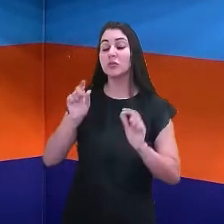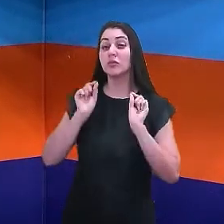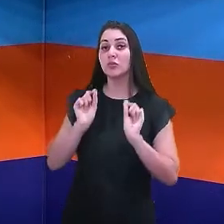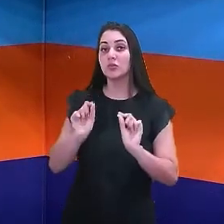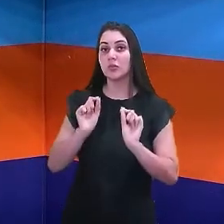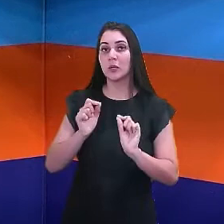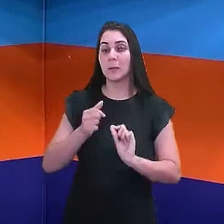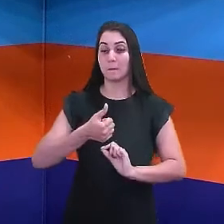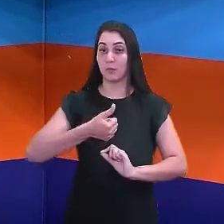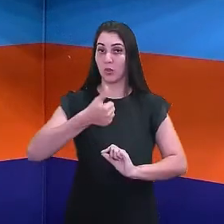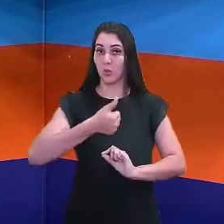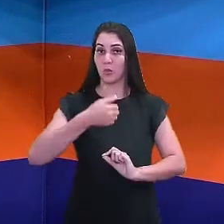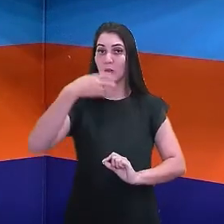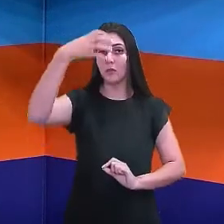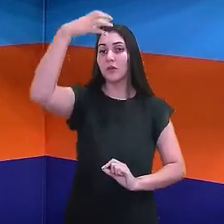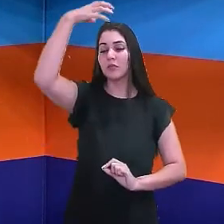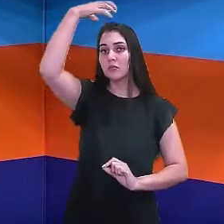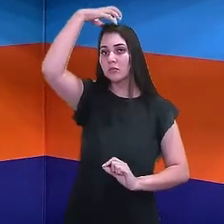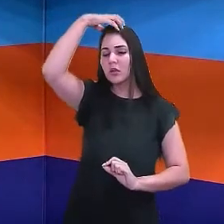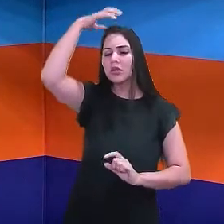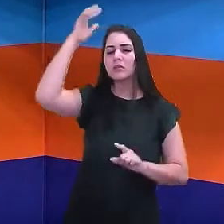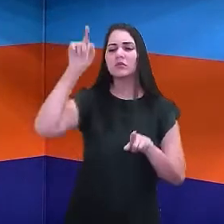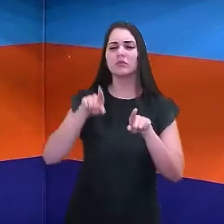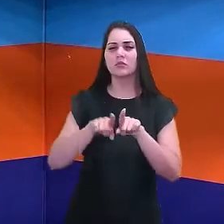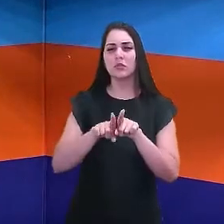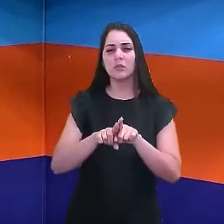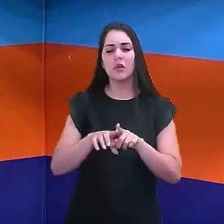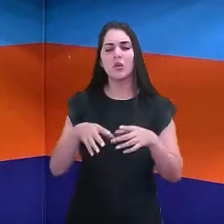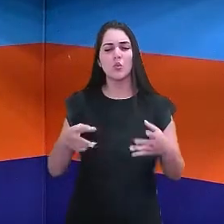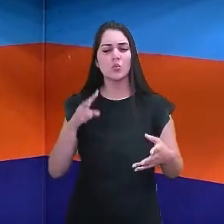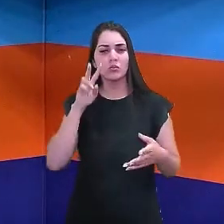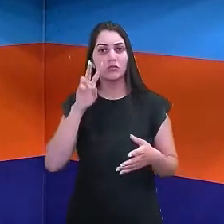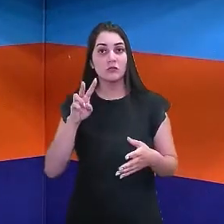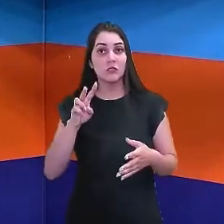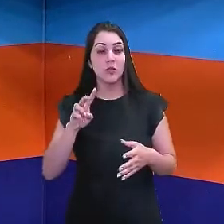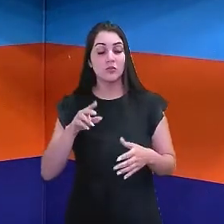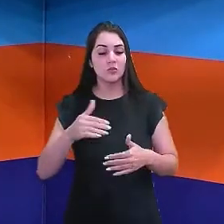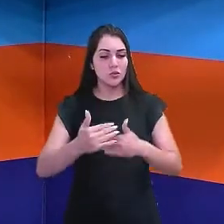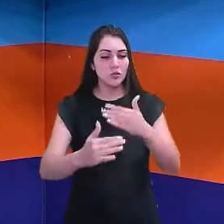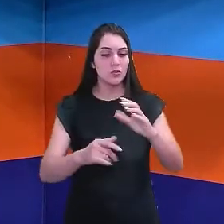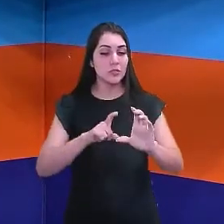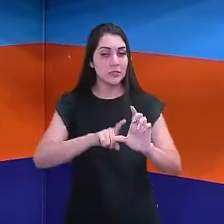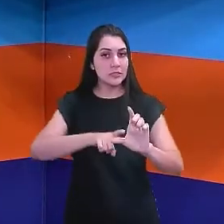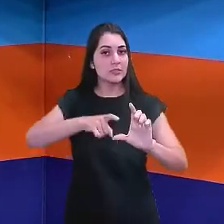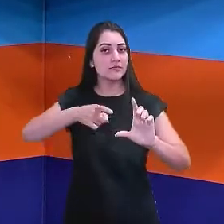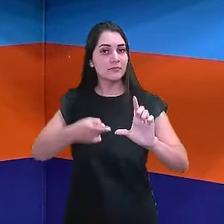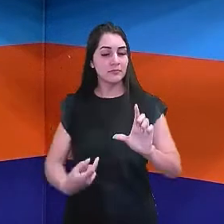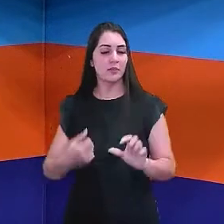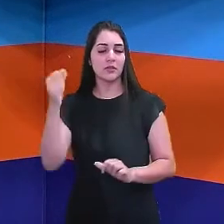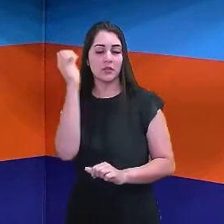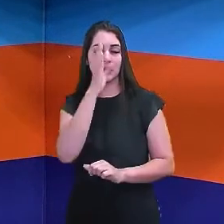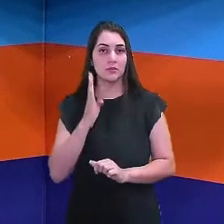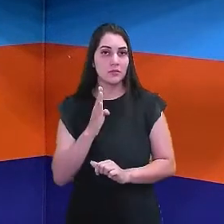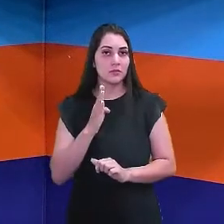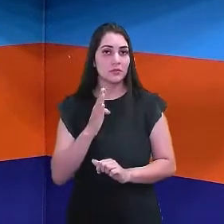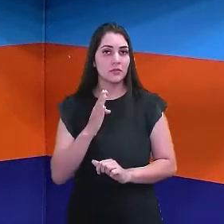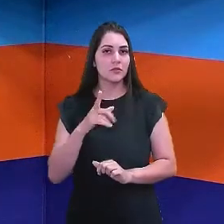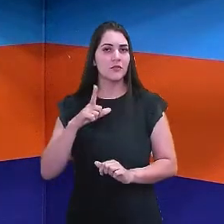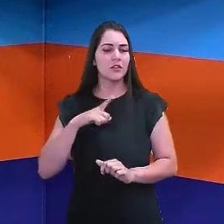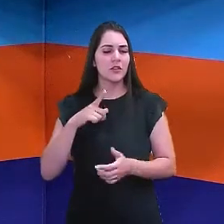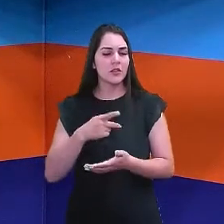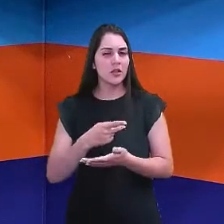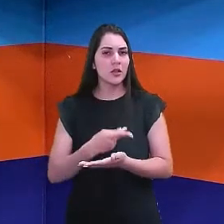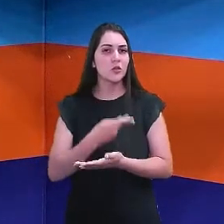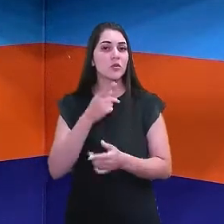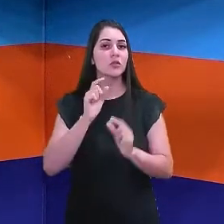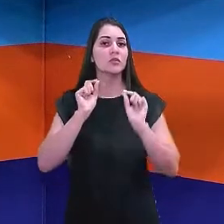do Primeiro Império, quando vimos o processo de independência no Brasil, ele vai resultar